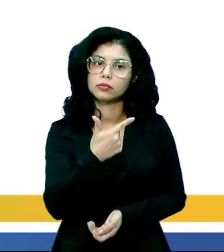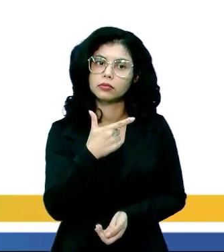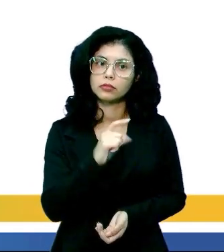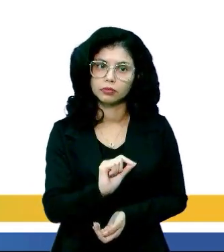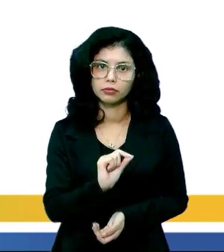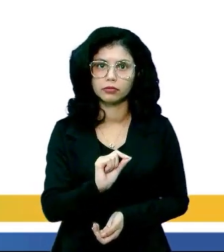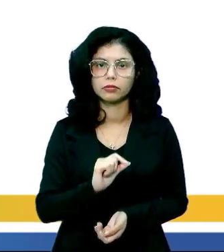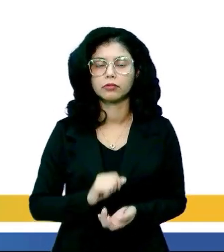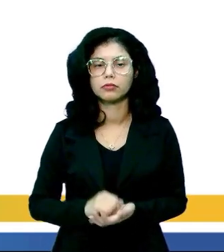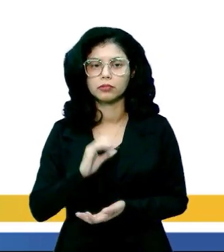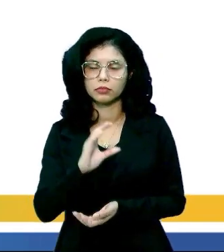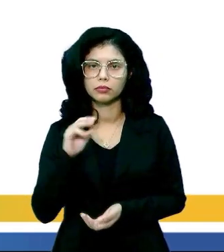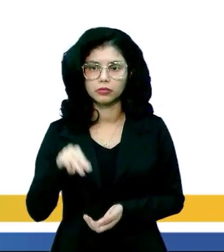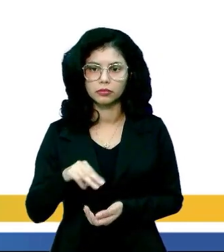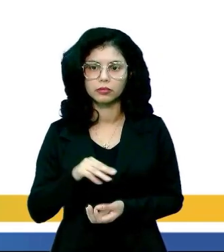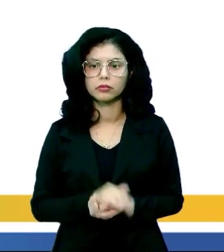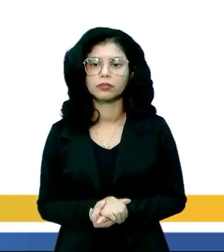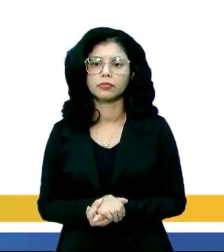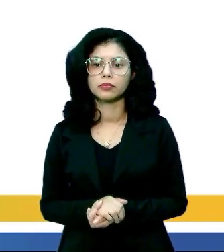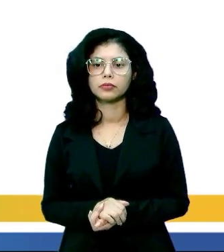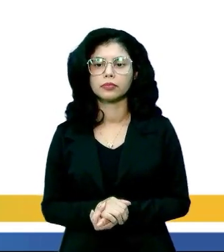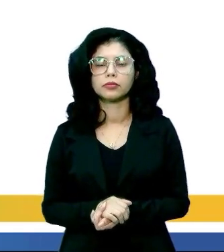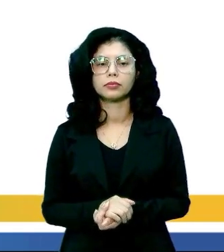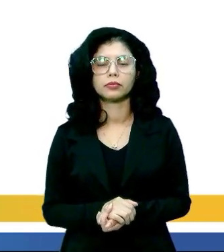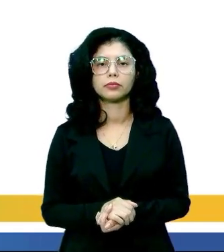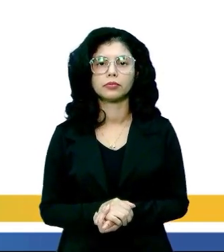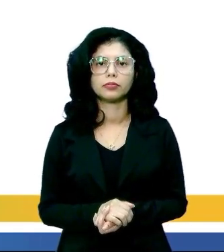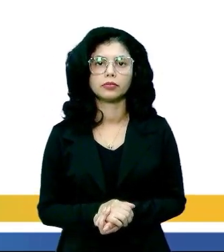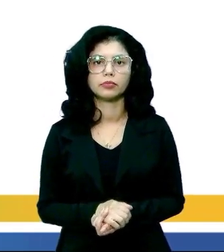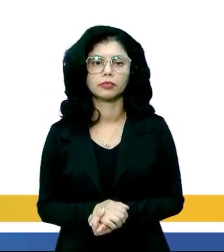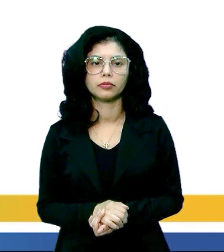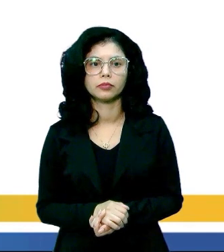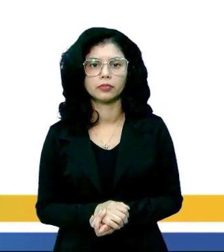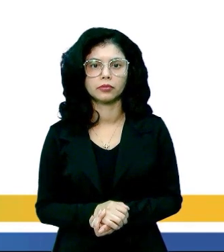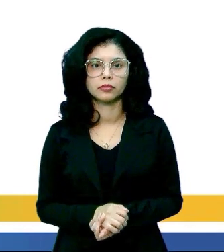equivale a 20 milhões de centímetros.